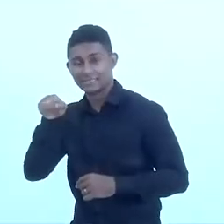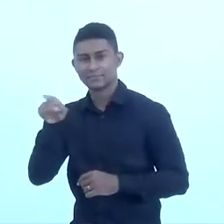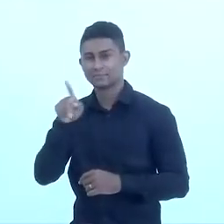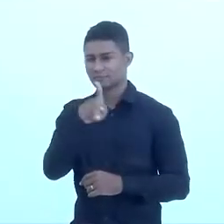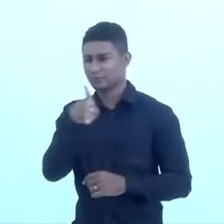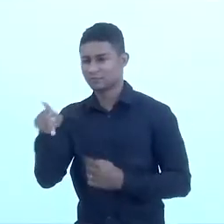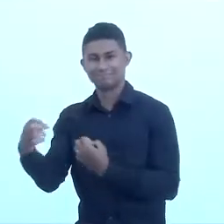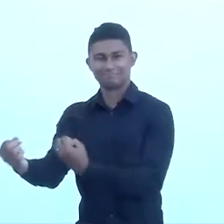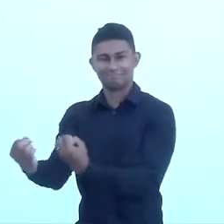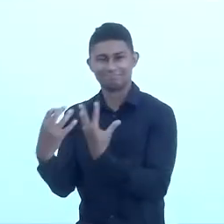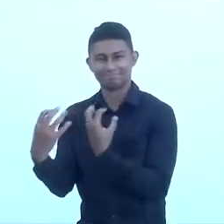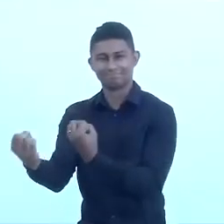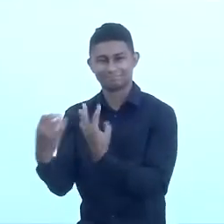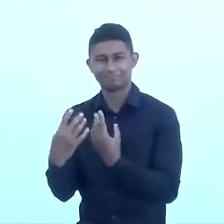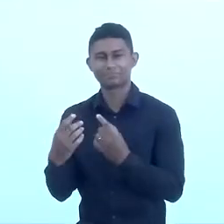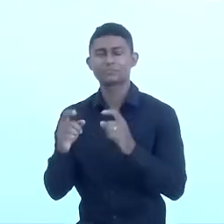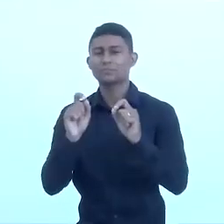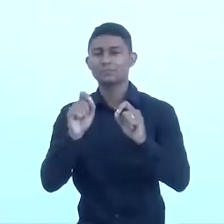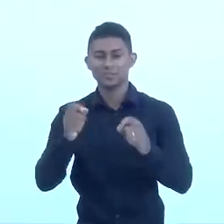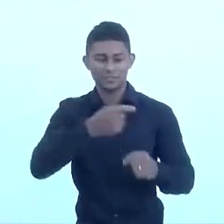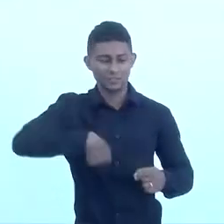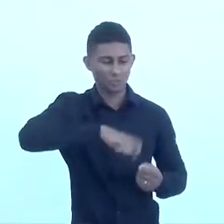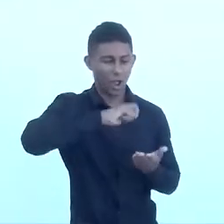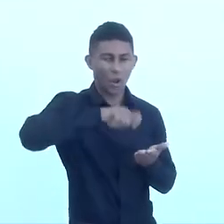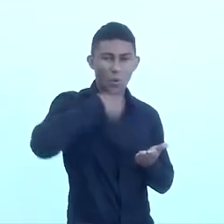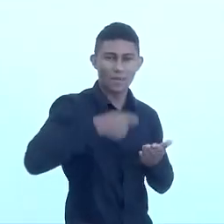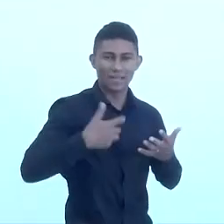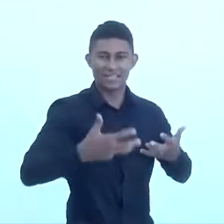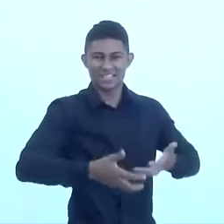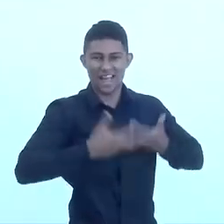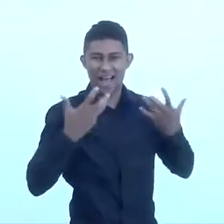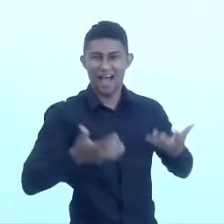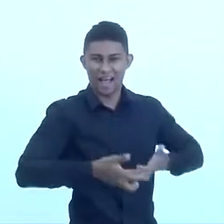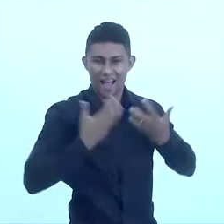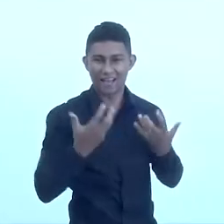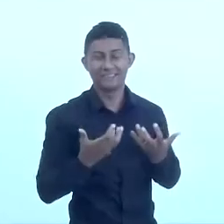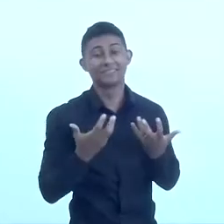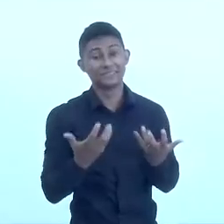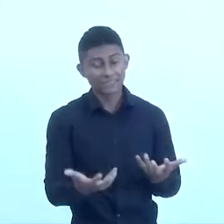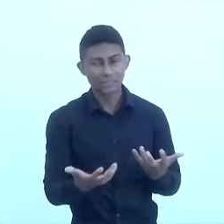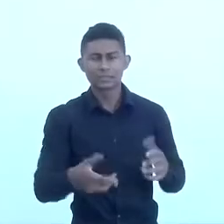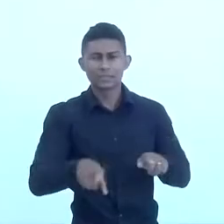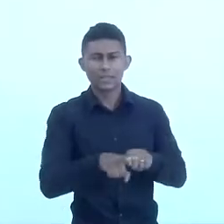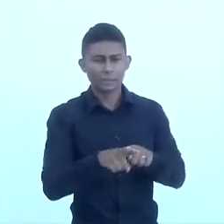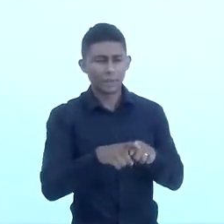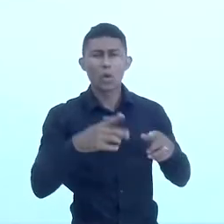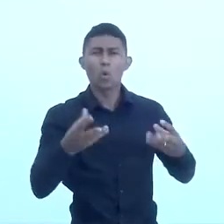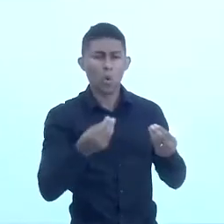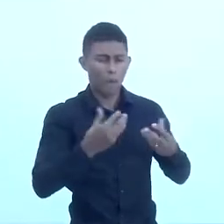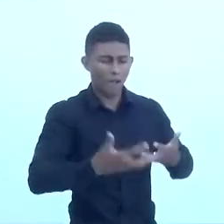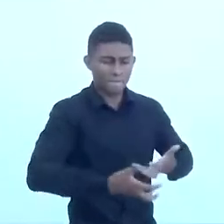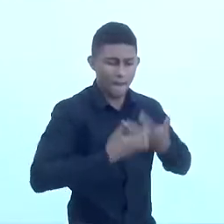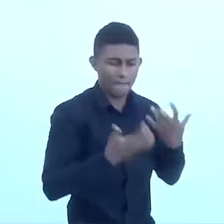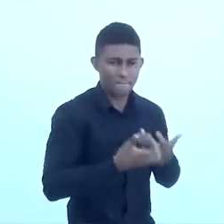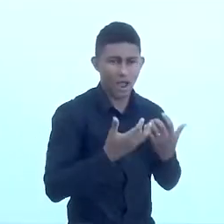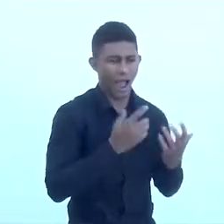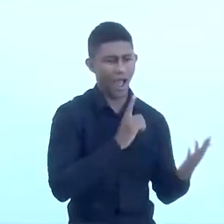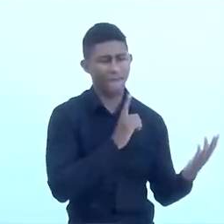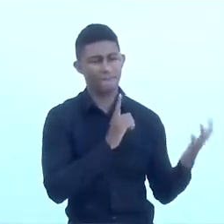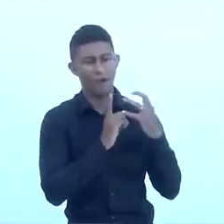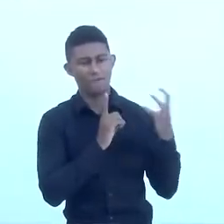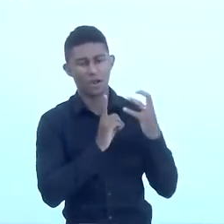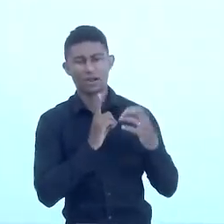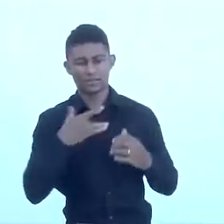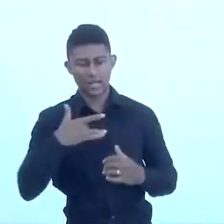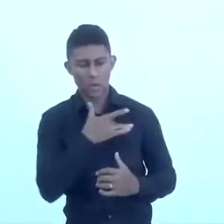professor ensinava a gente a comer verduras e como aquilo afetava a nossa gengiva,